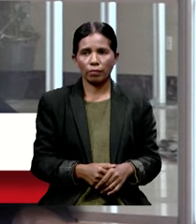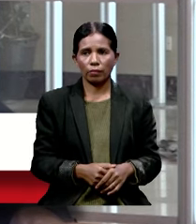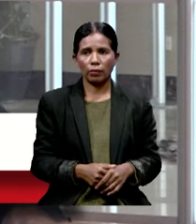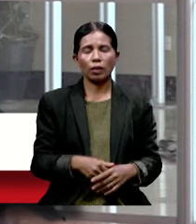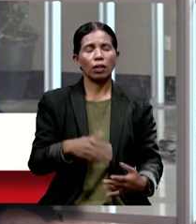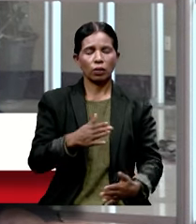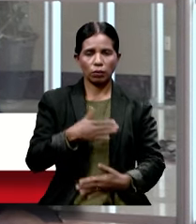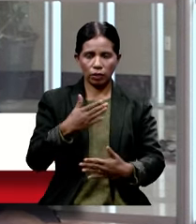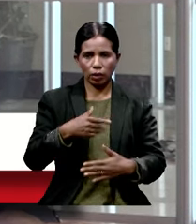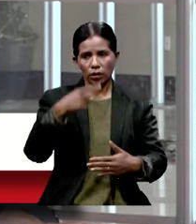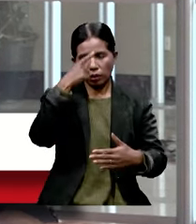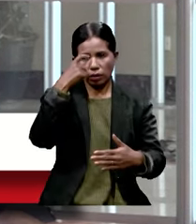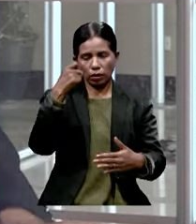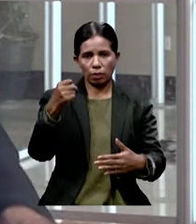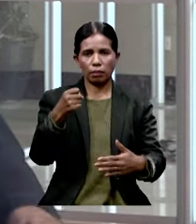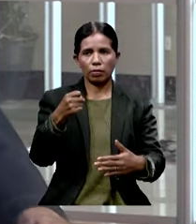Contente, também achei.